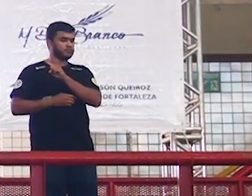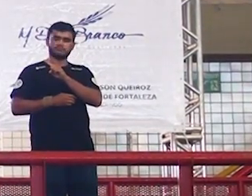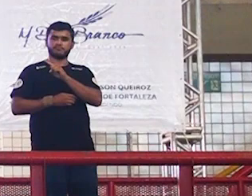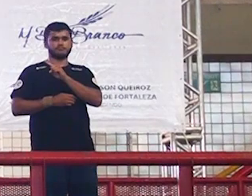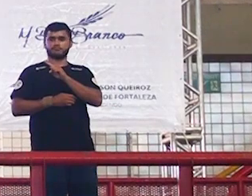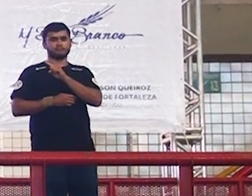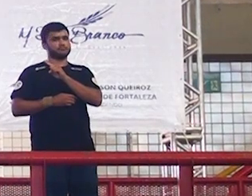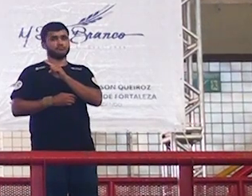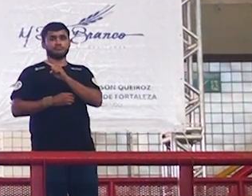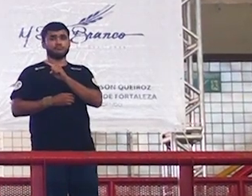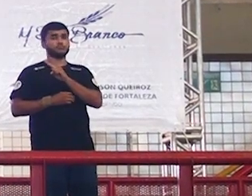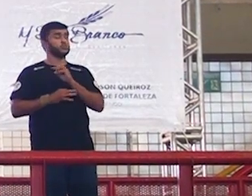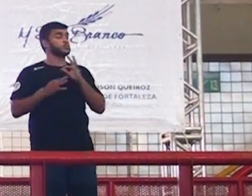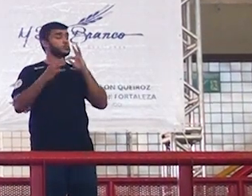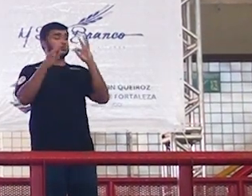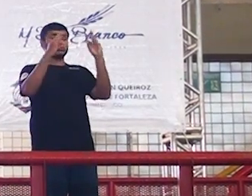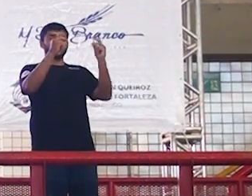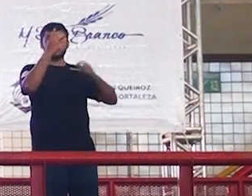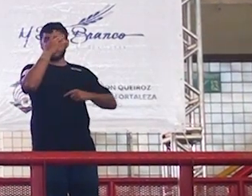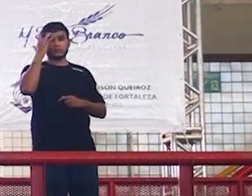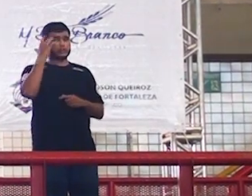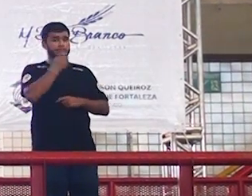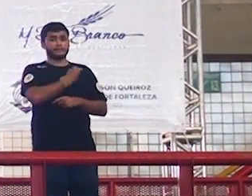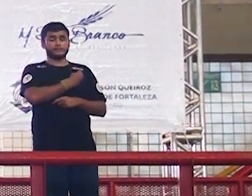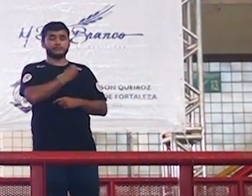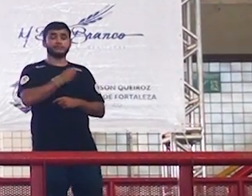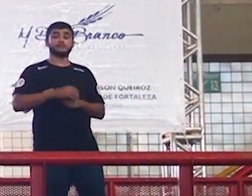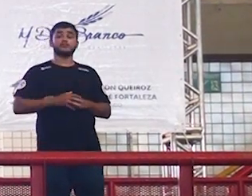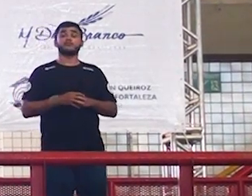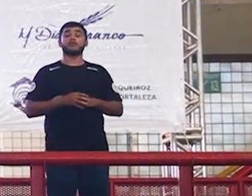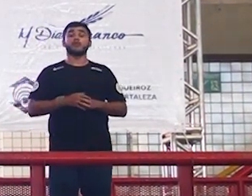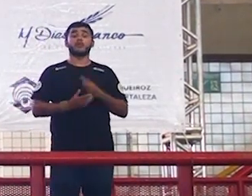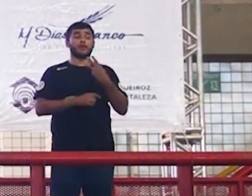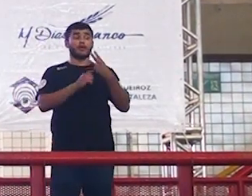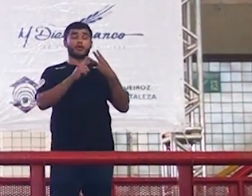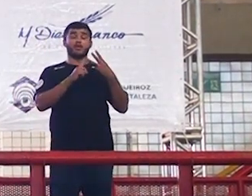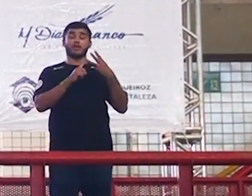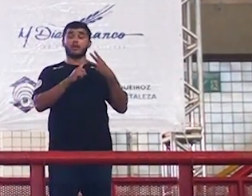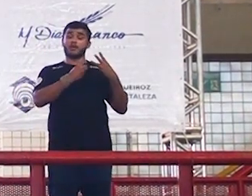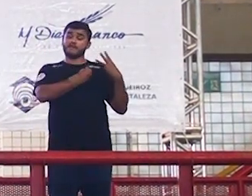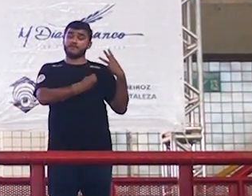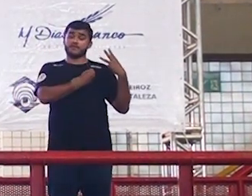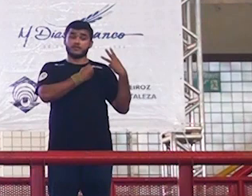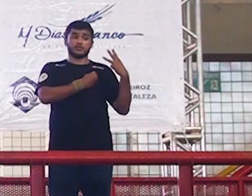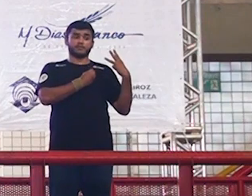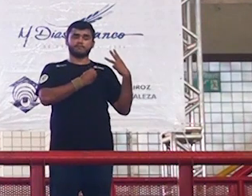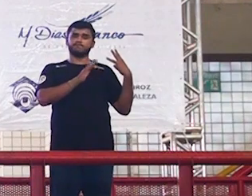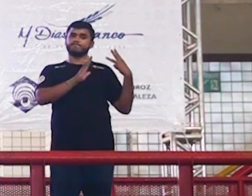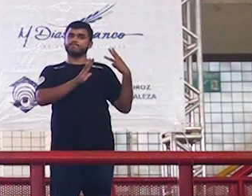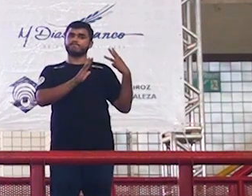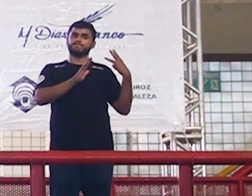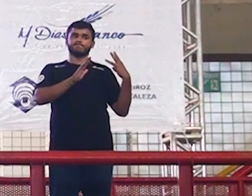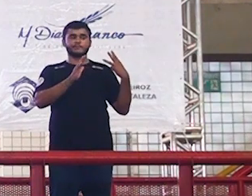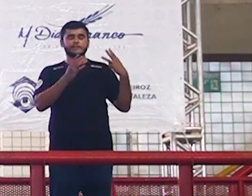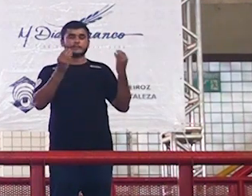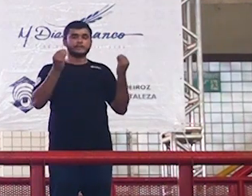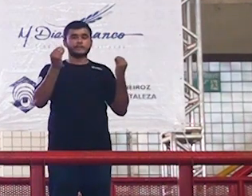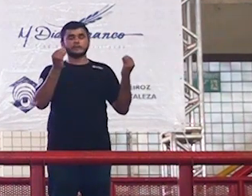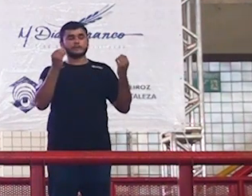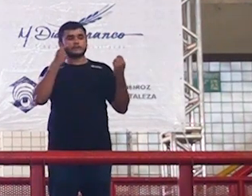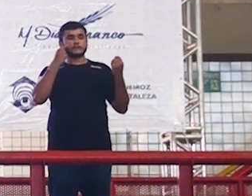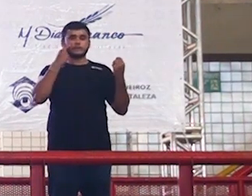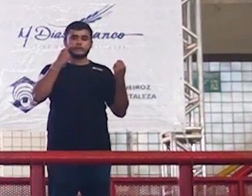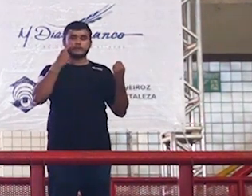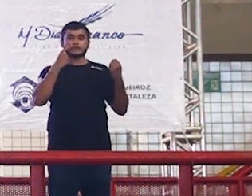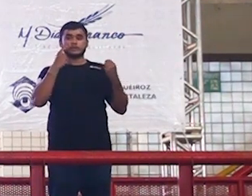Não. 3, falar de vida é um tema que você não está acostumado a trabalhar.